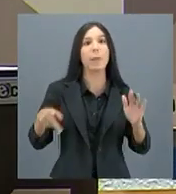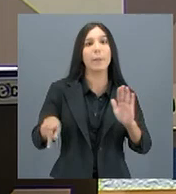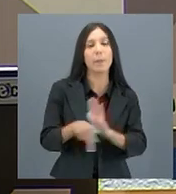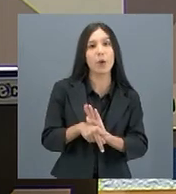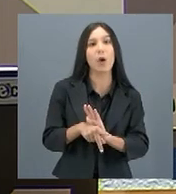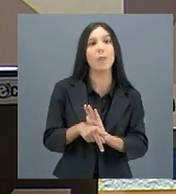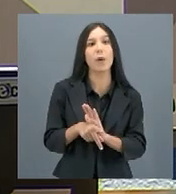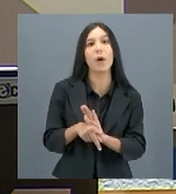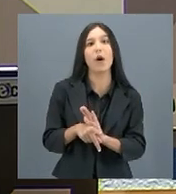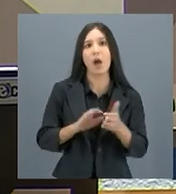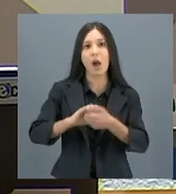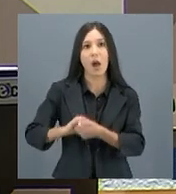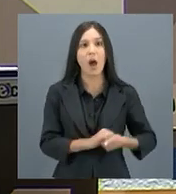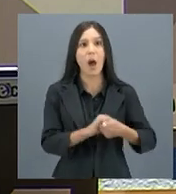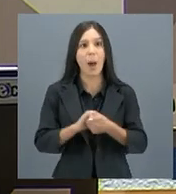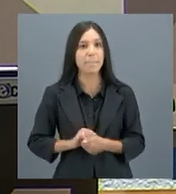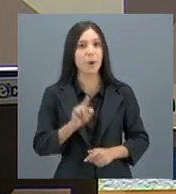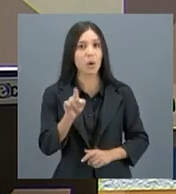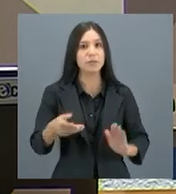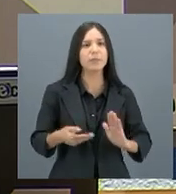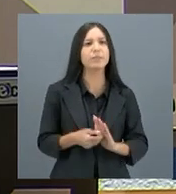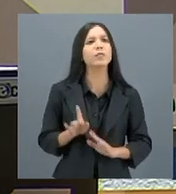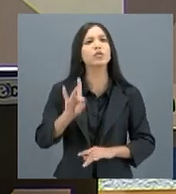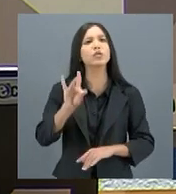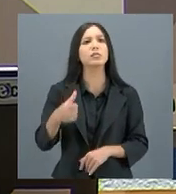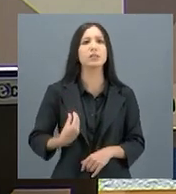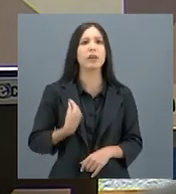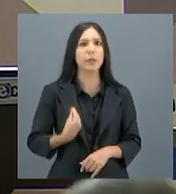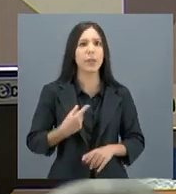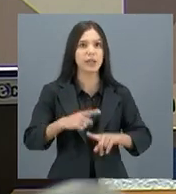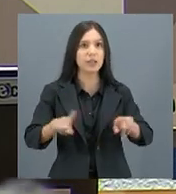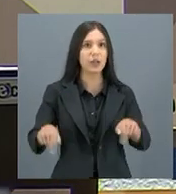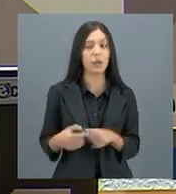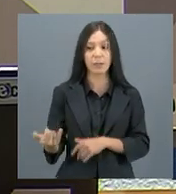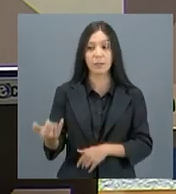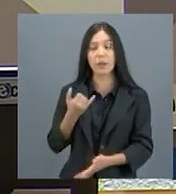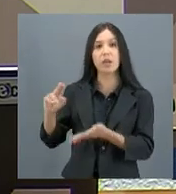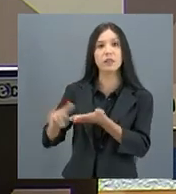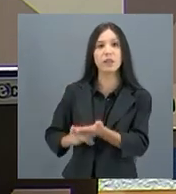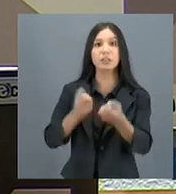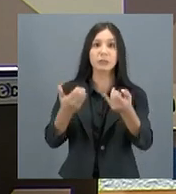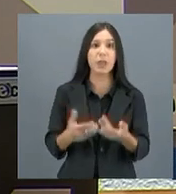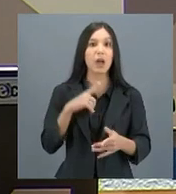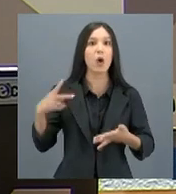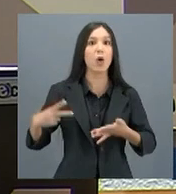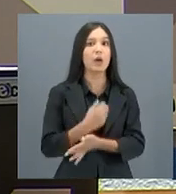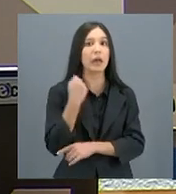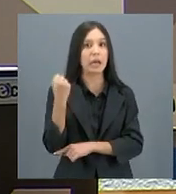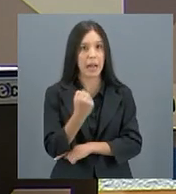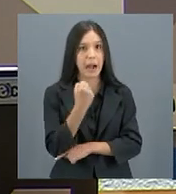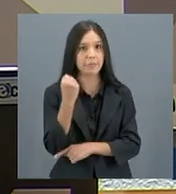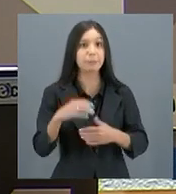no meu gabinete, recebi uma mensagem do senhor Wesley Cardia dizendo que precisava falar comigo sobre um fato muito grave e com muita